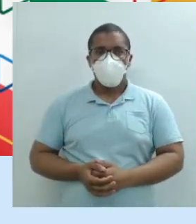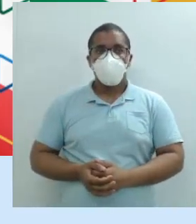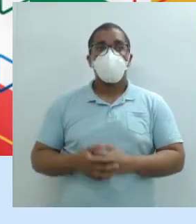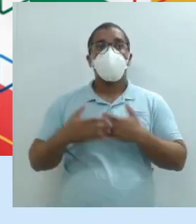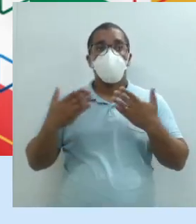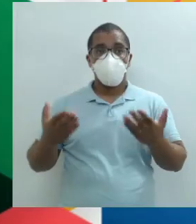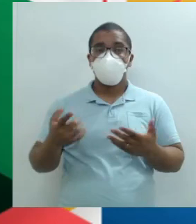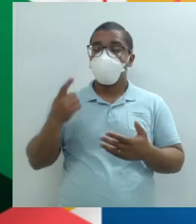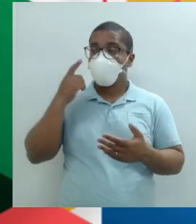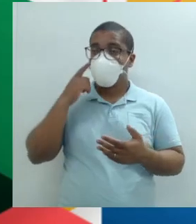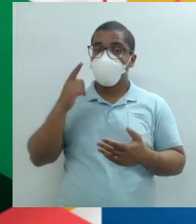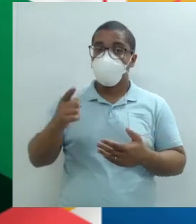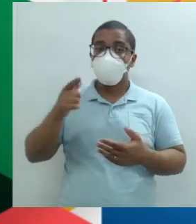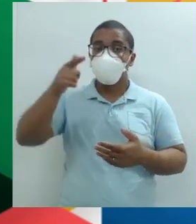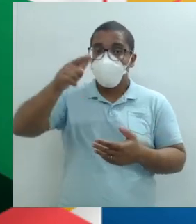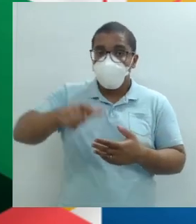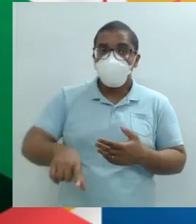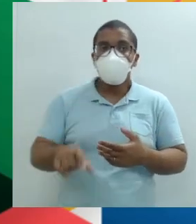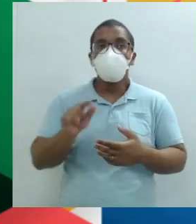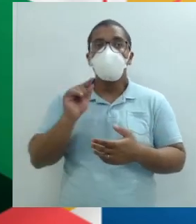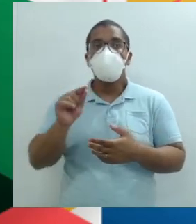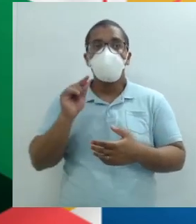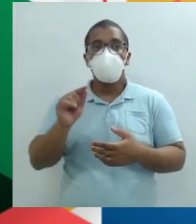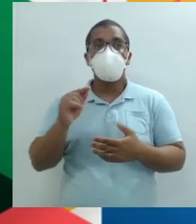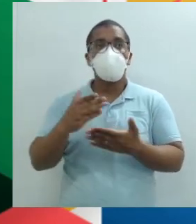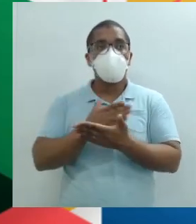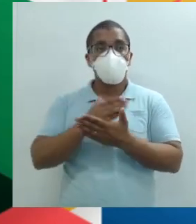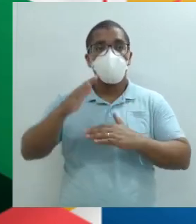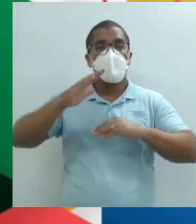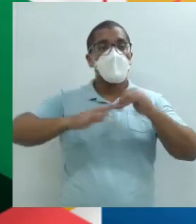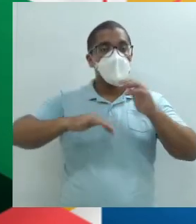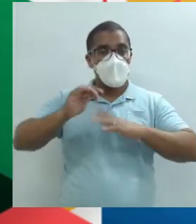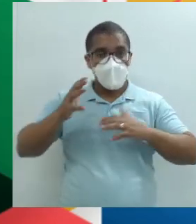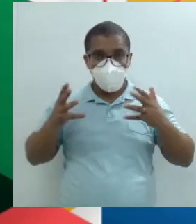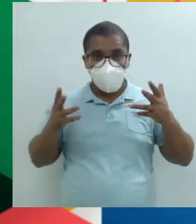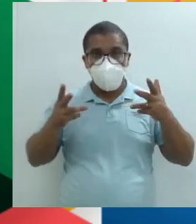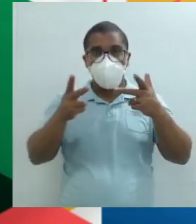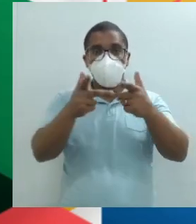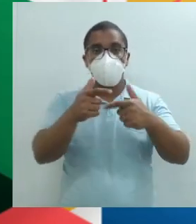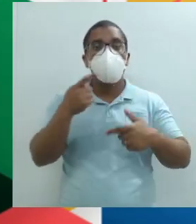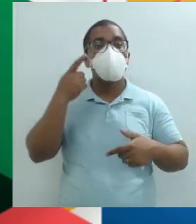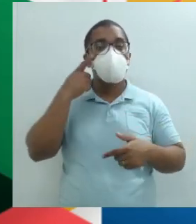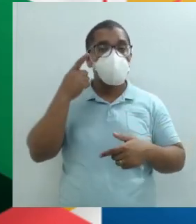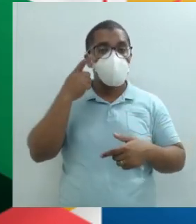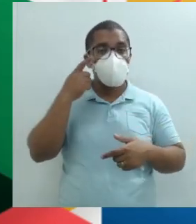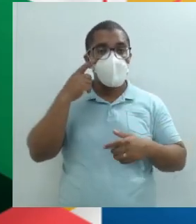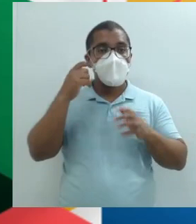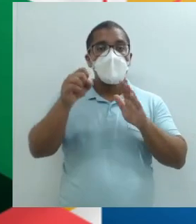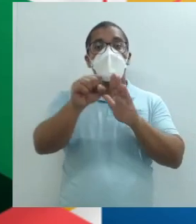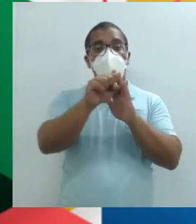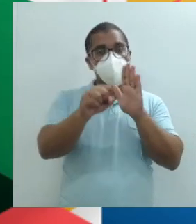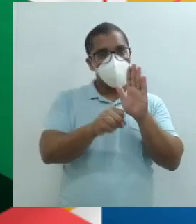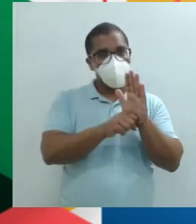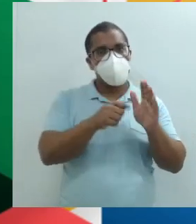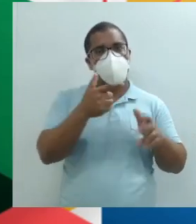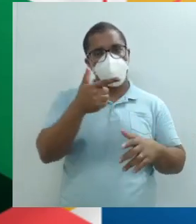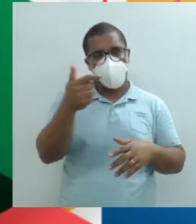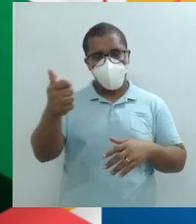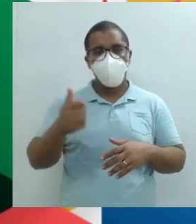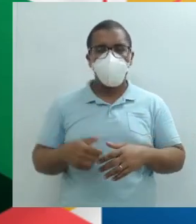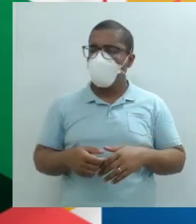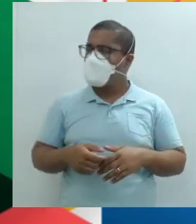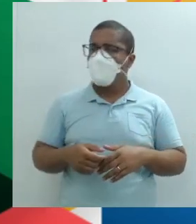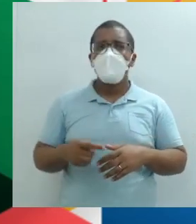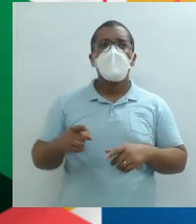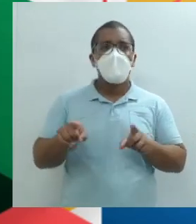a gente vai dar mais uma olhada, né, nessa questão das habilidades, dessas competências para o século XXI. Veja,